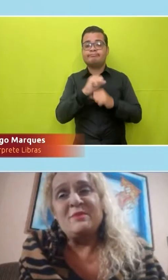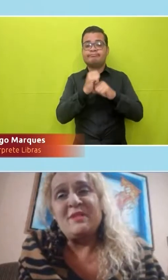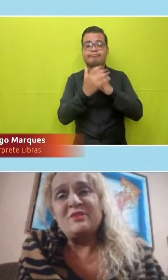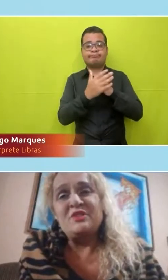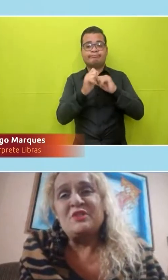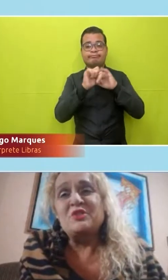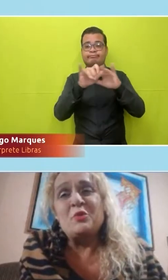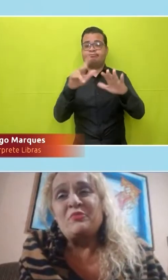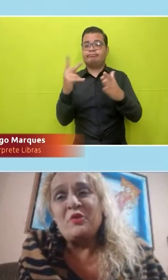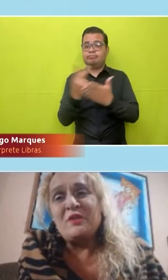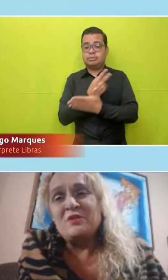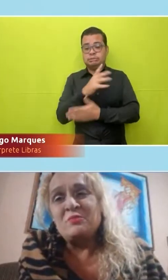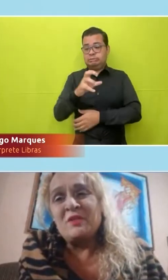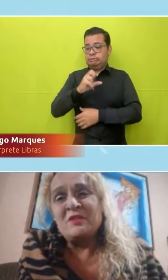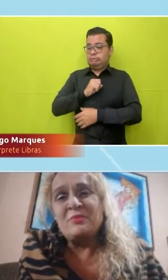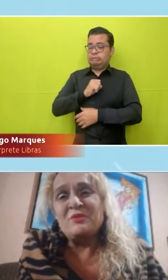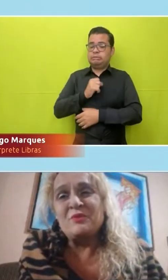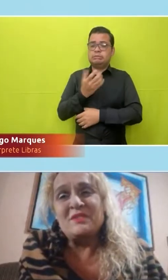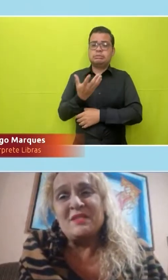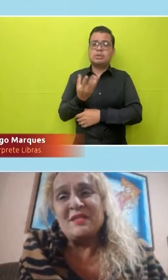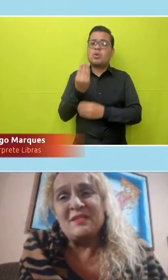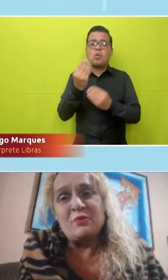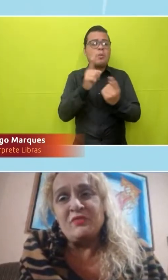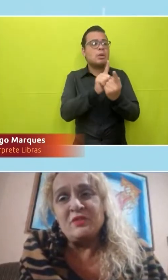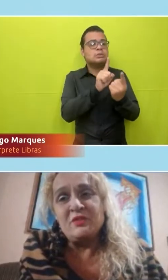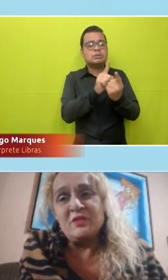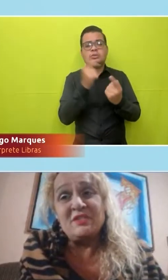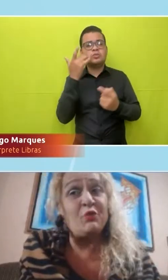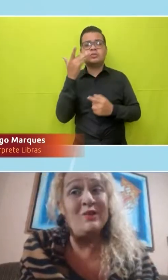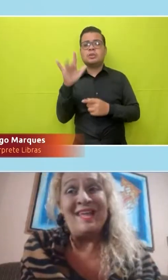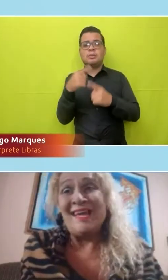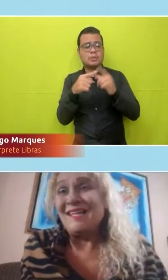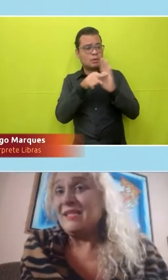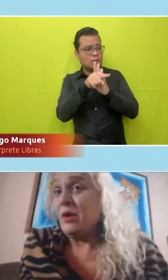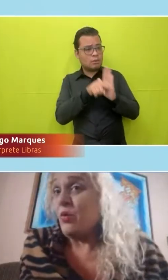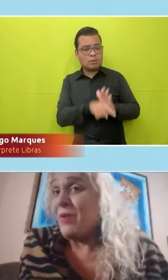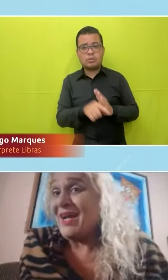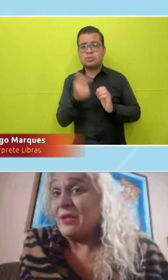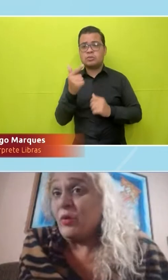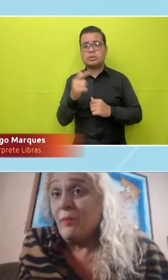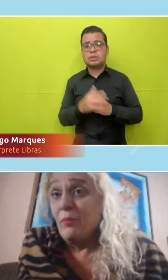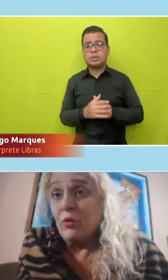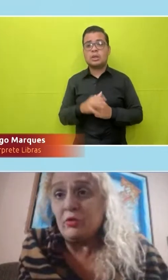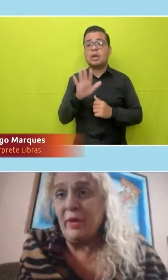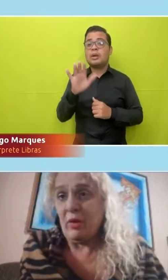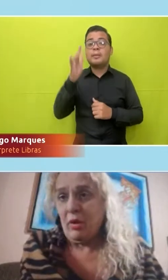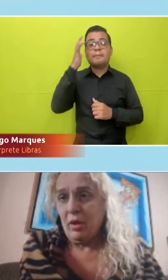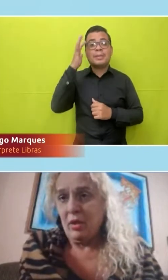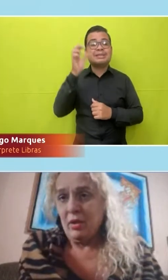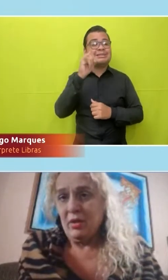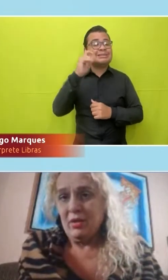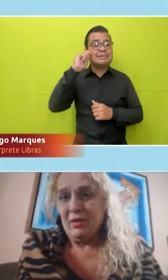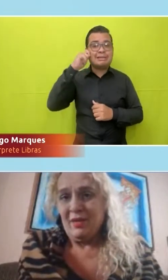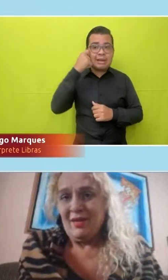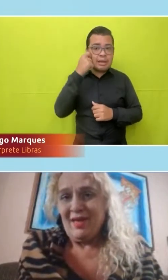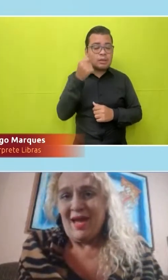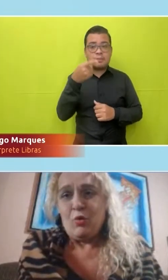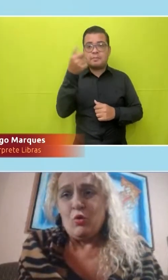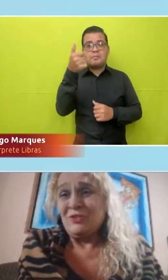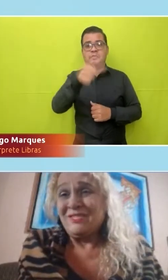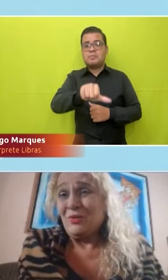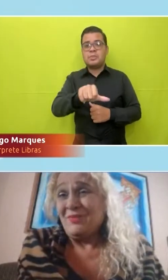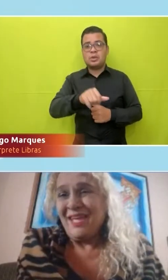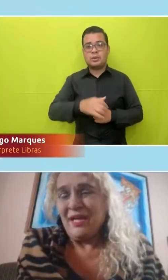temos estatística de como foi o atendimento das pessoas trans da Covid. E se for negra, então o marcador é muito maior. É